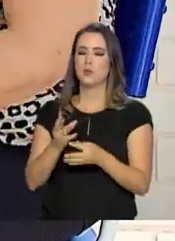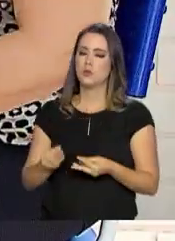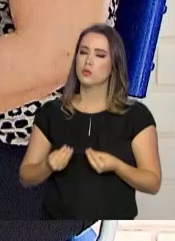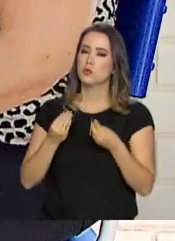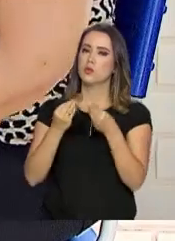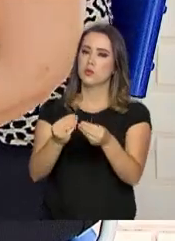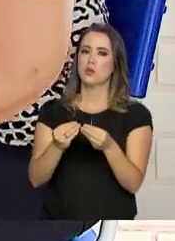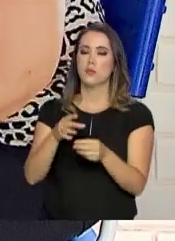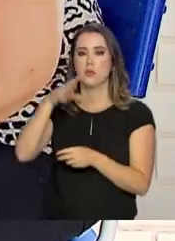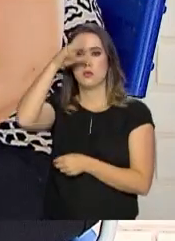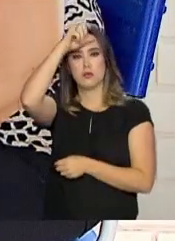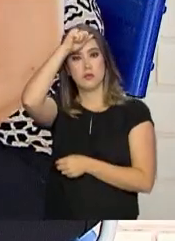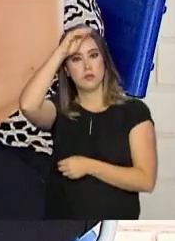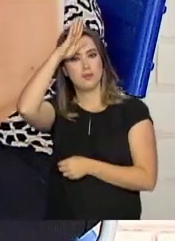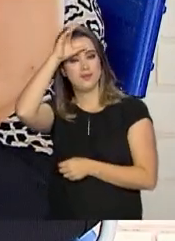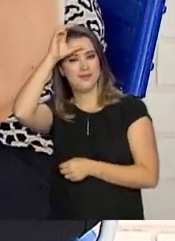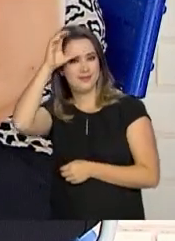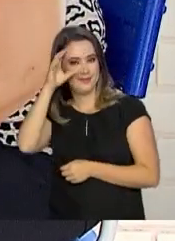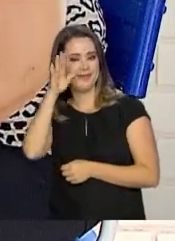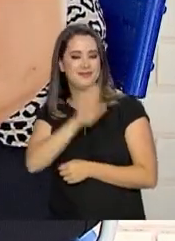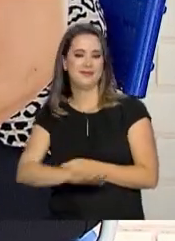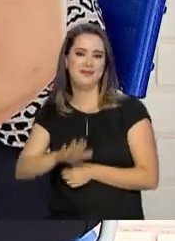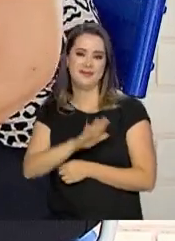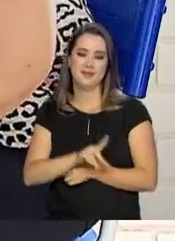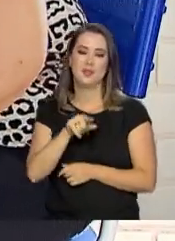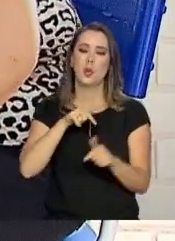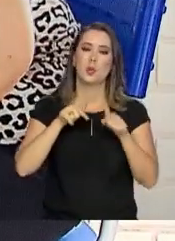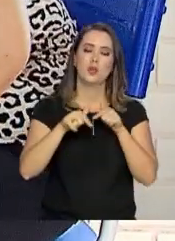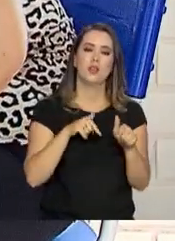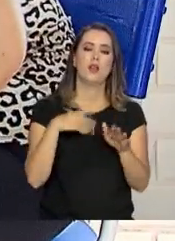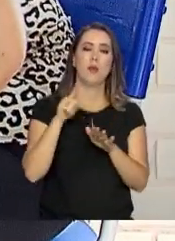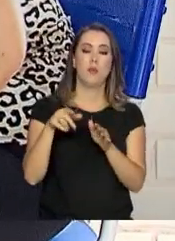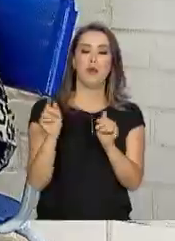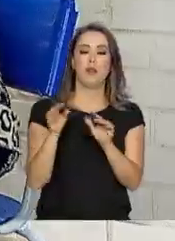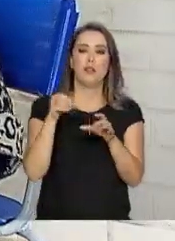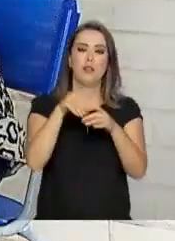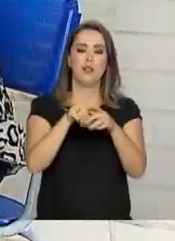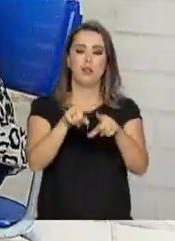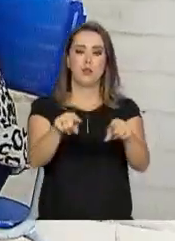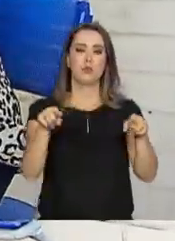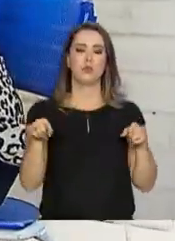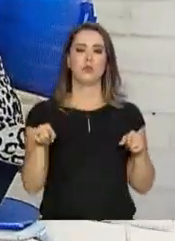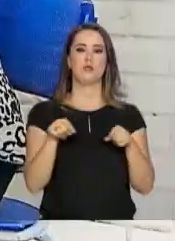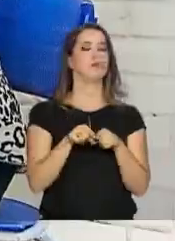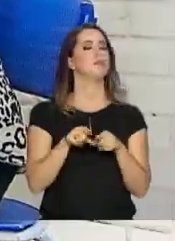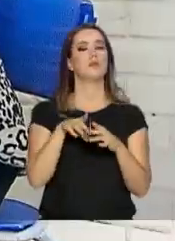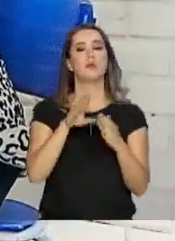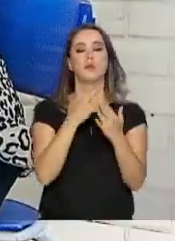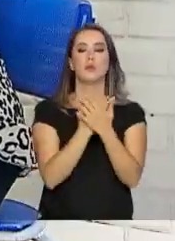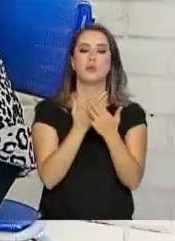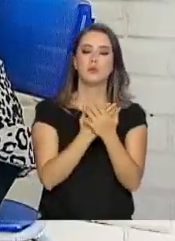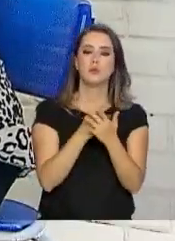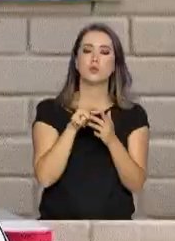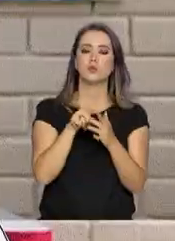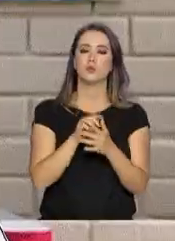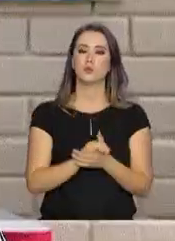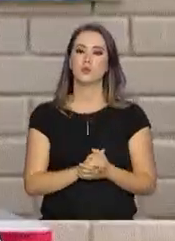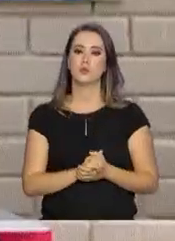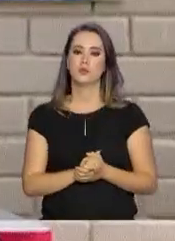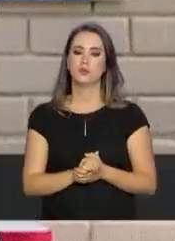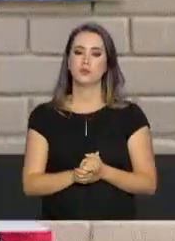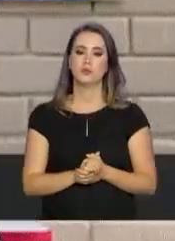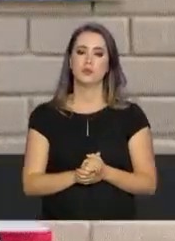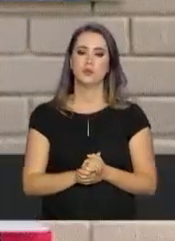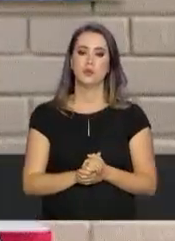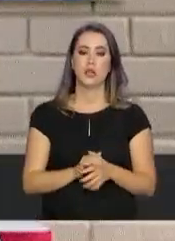a alfabetização dos menores o trabalho é desempenhado dentro de sala durante as aulas regulares eu fico